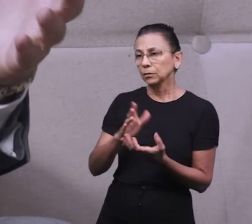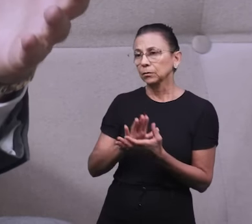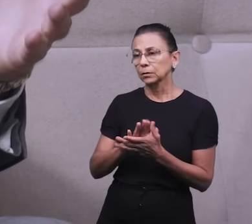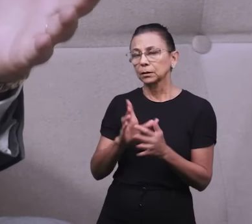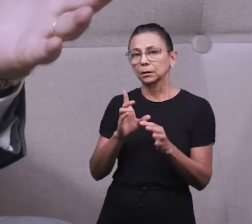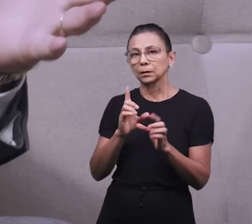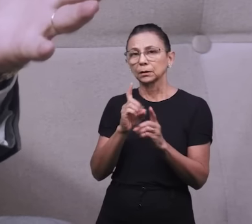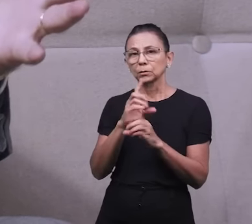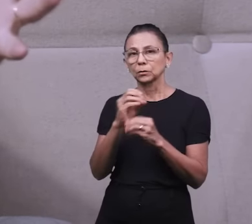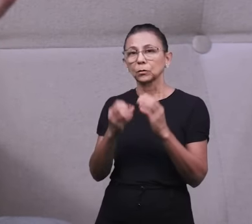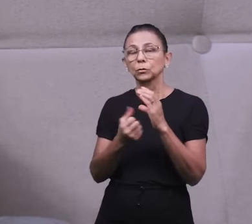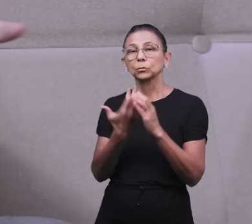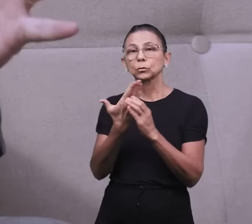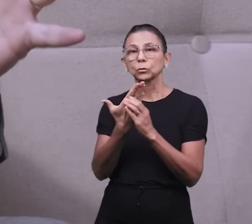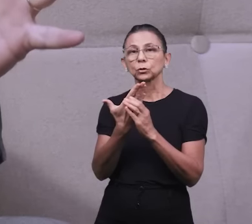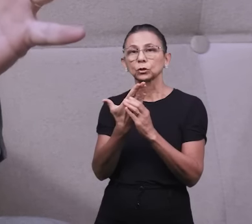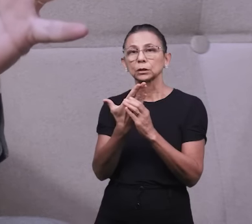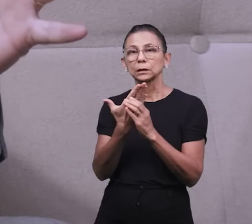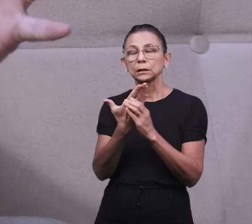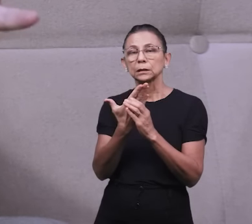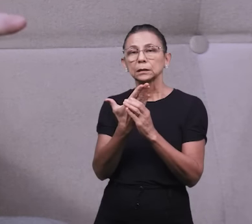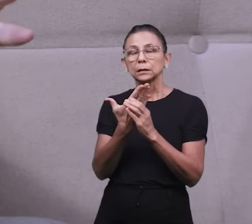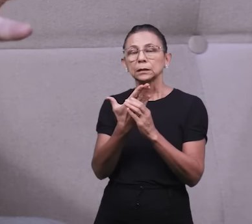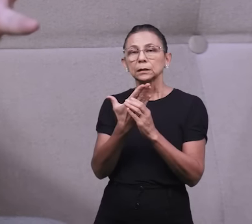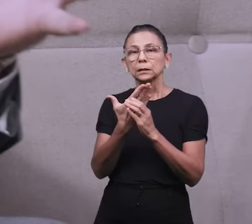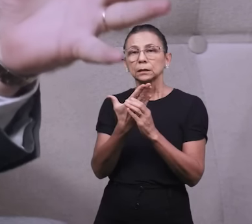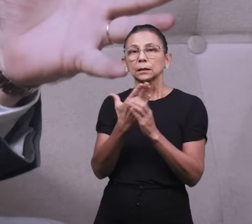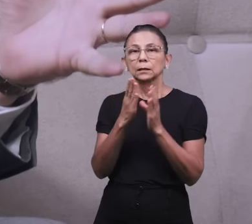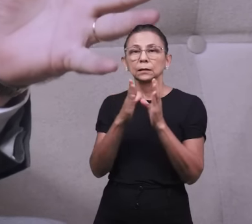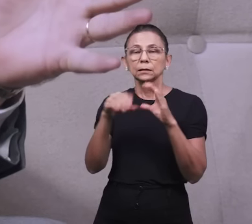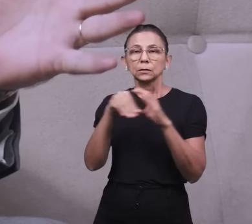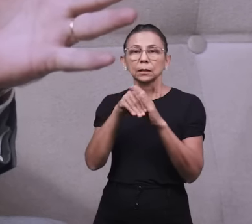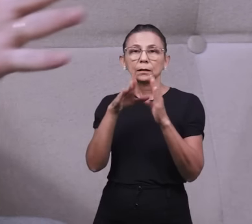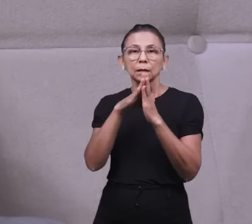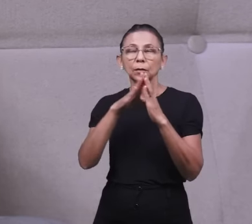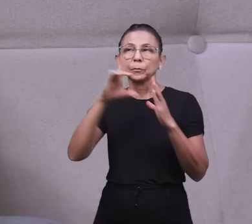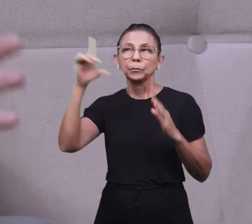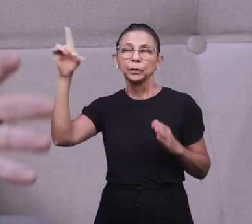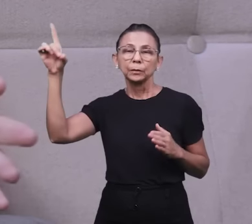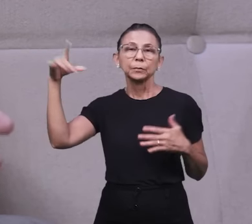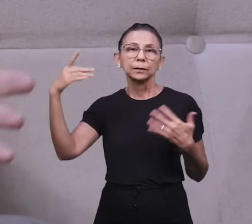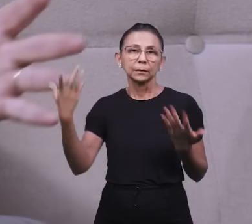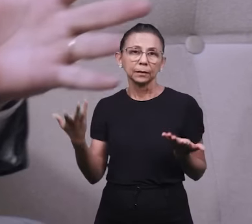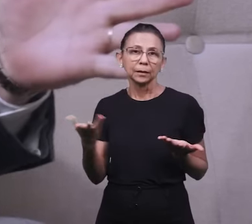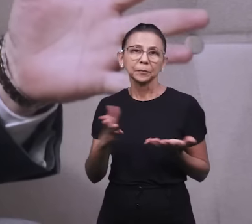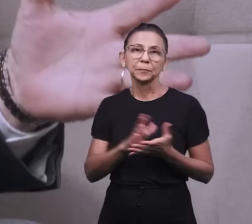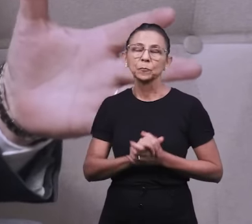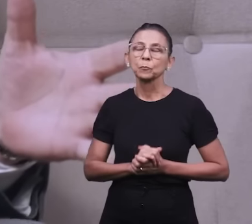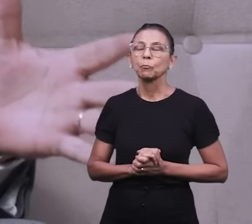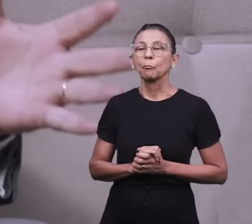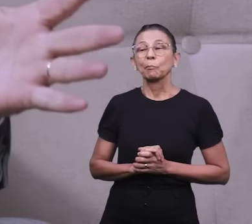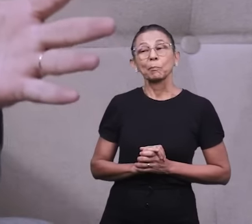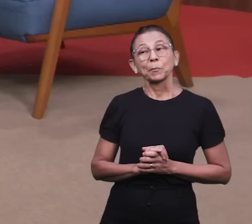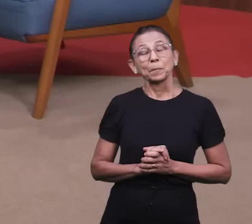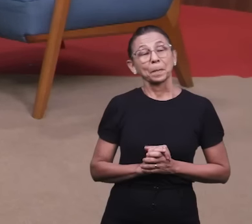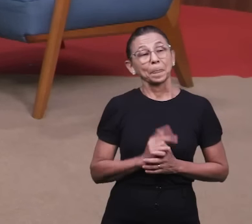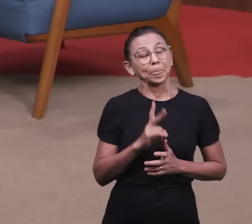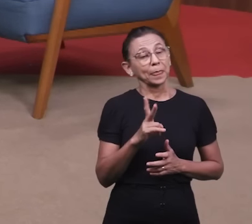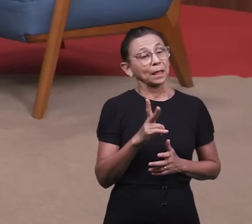né então isso é fundamental na vida do crente né Eu sempre gosto de sempre levar para o lado pessoal né